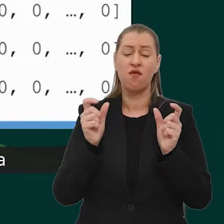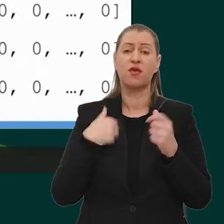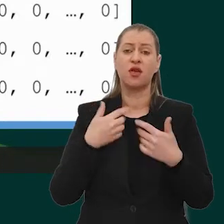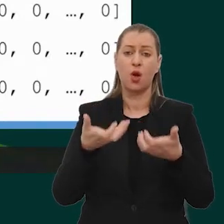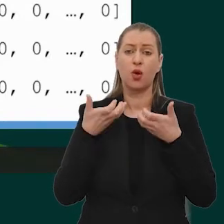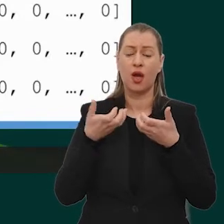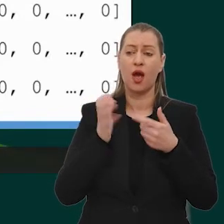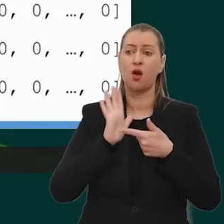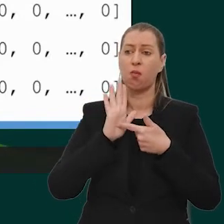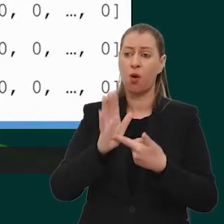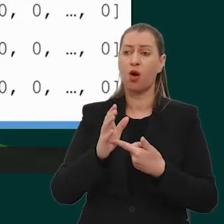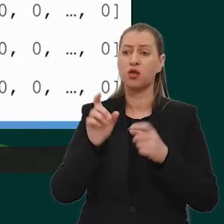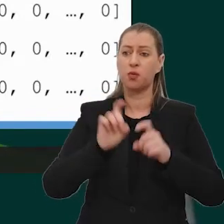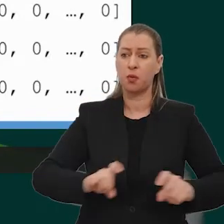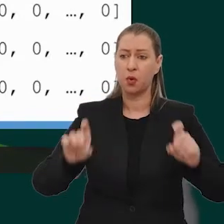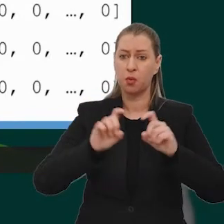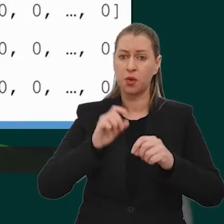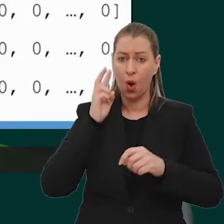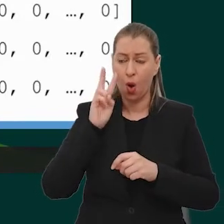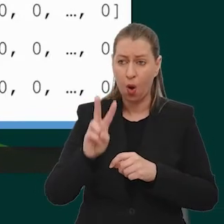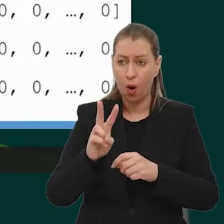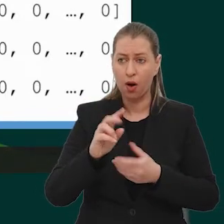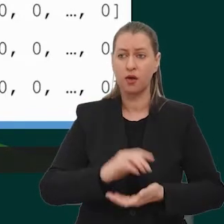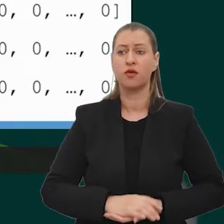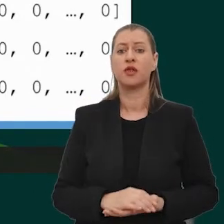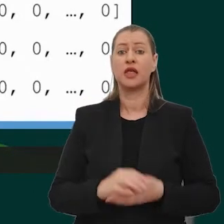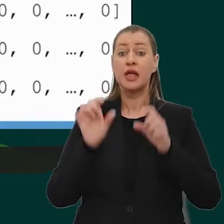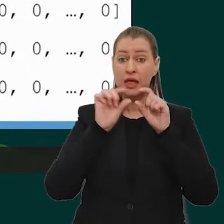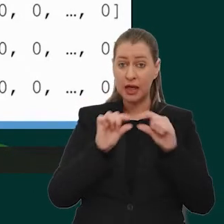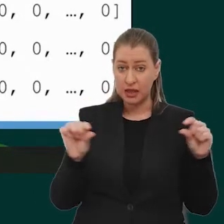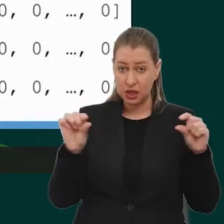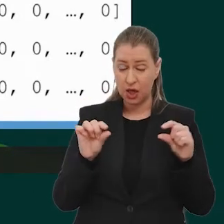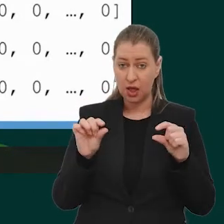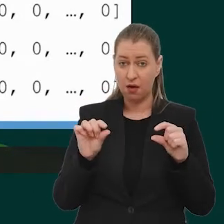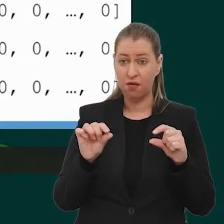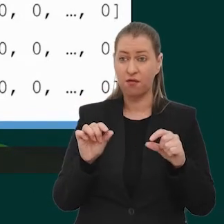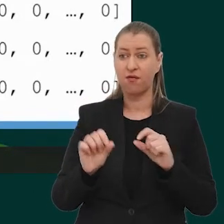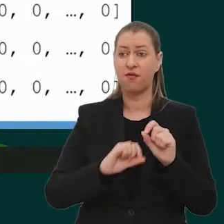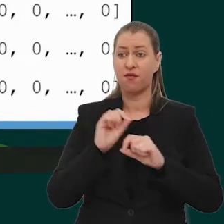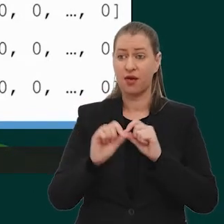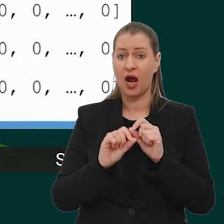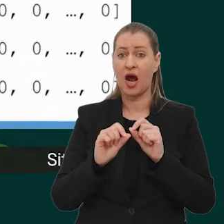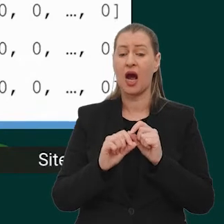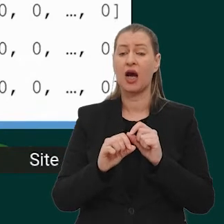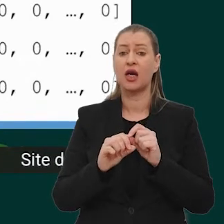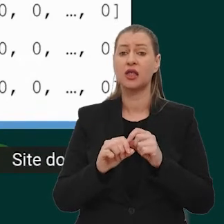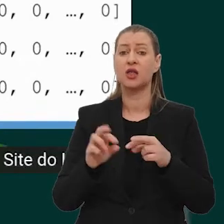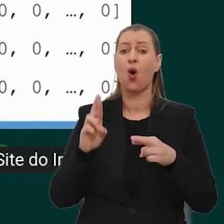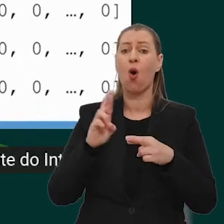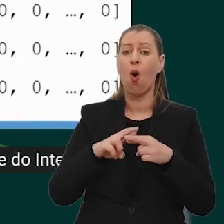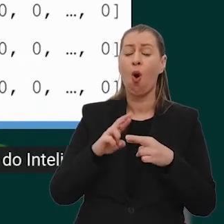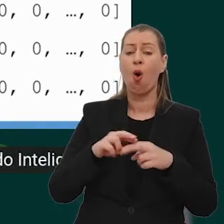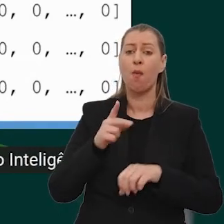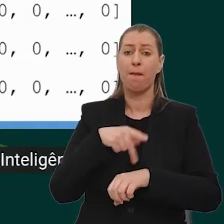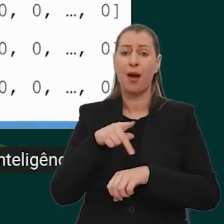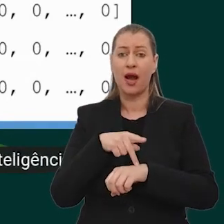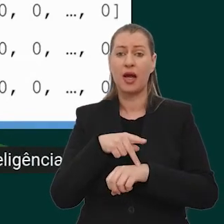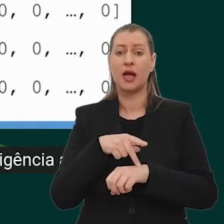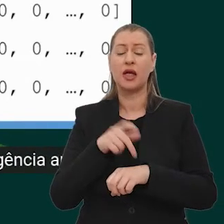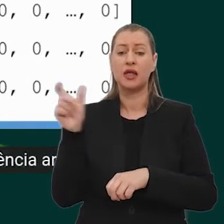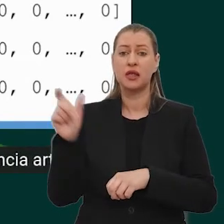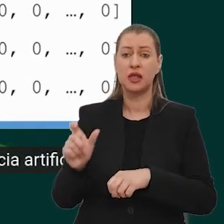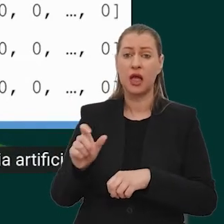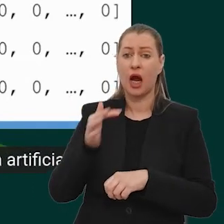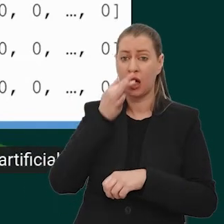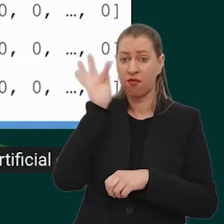assim eu sinalizo para o meu computador. Olha, nessa frase aqui, Roma, Paris, Itália, França, a primeira